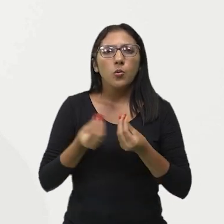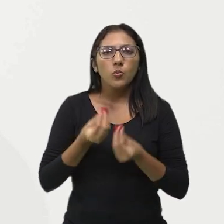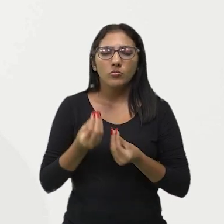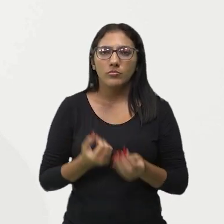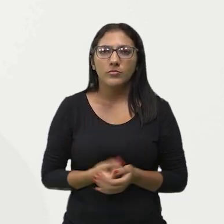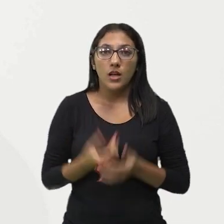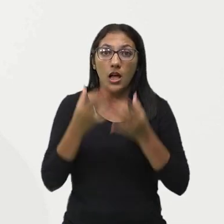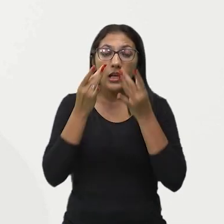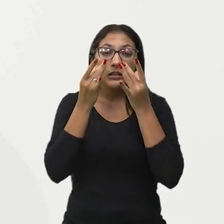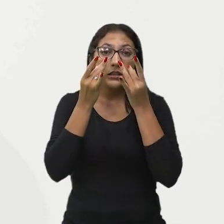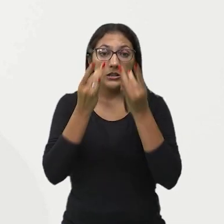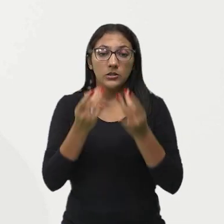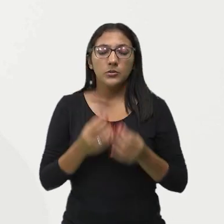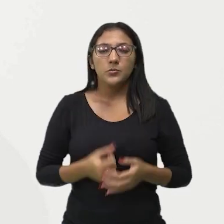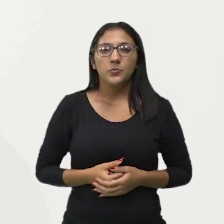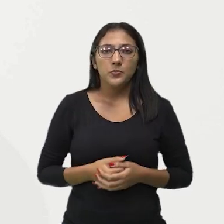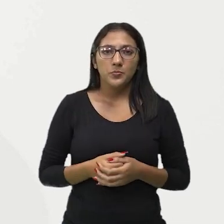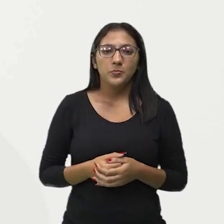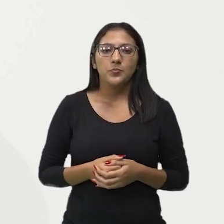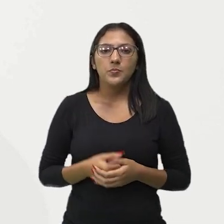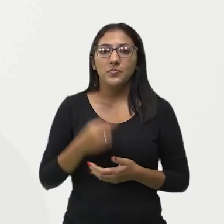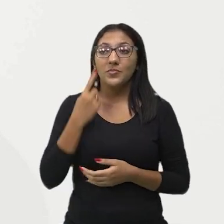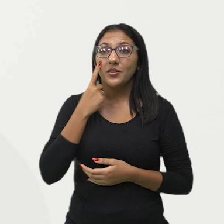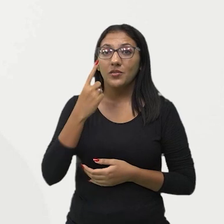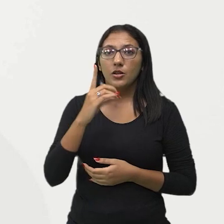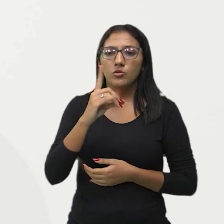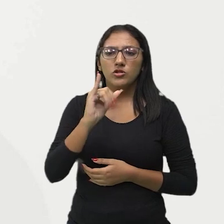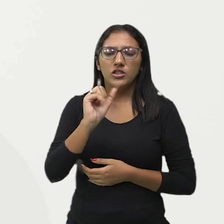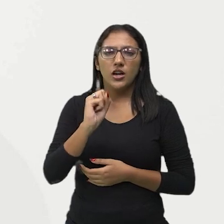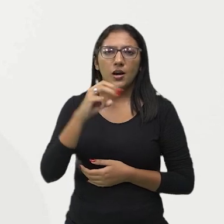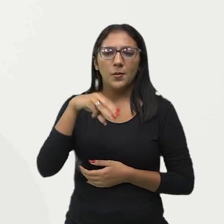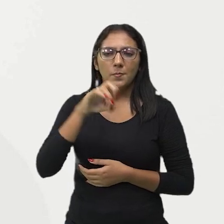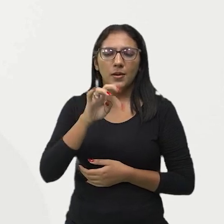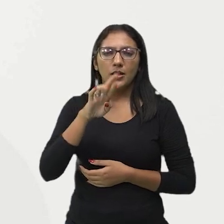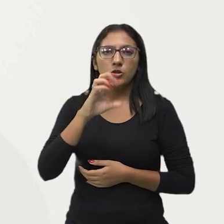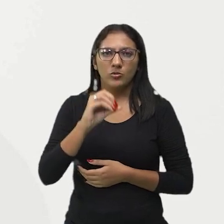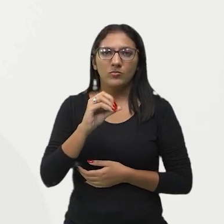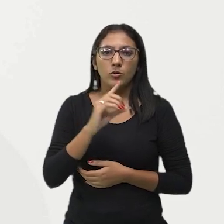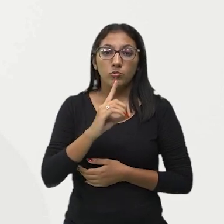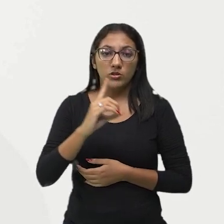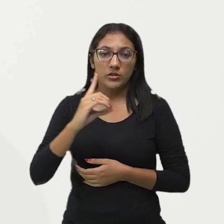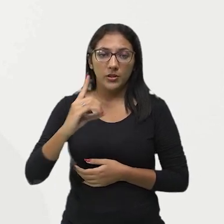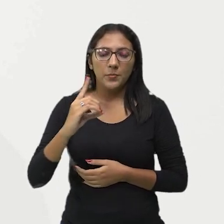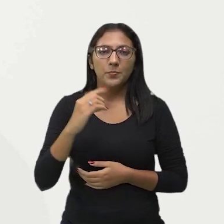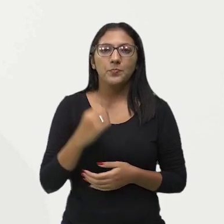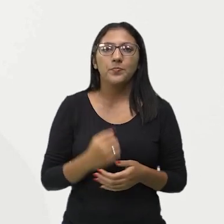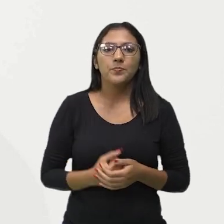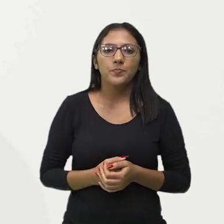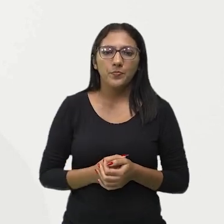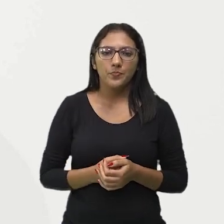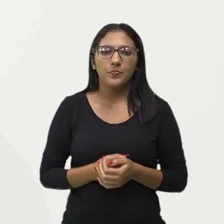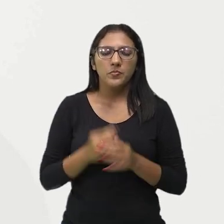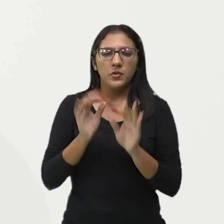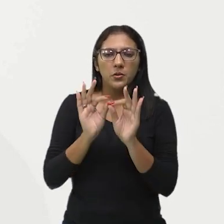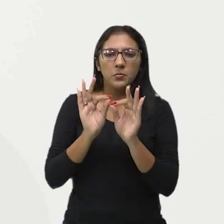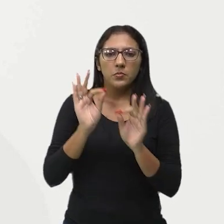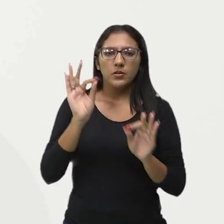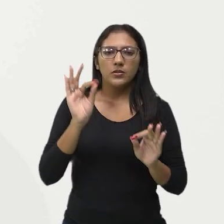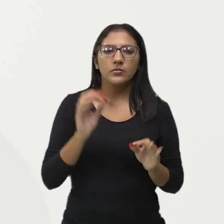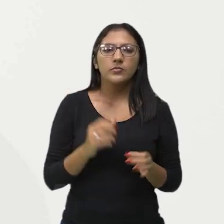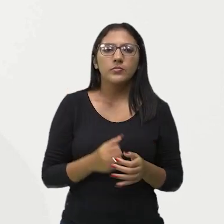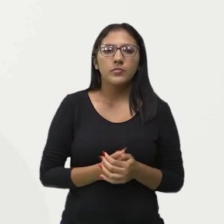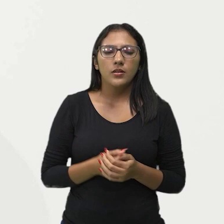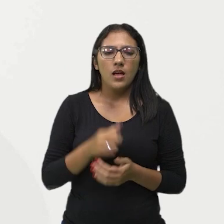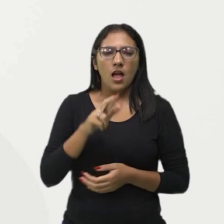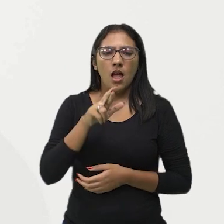é o diâmetro, certo? Diâmetro. O raio, pessoal, é a metade do diâmetro, tá legal? Se